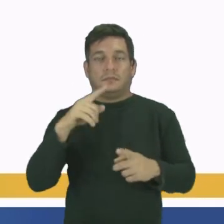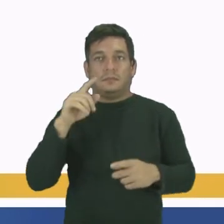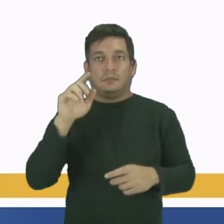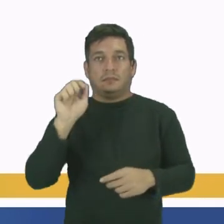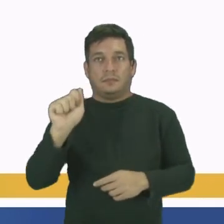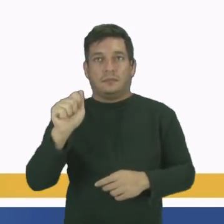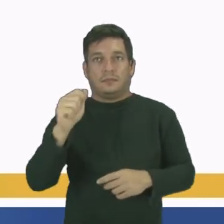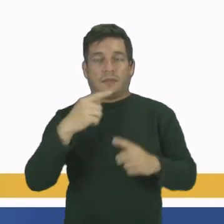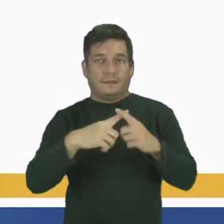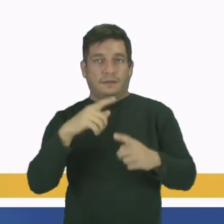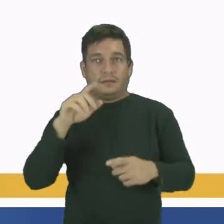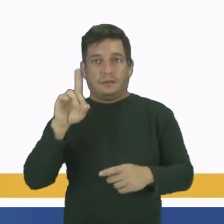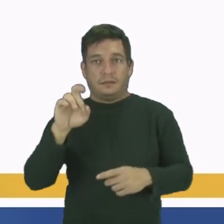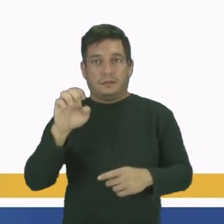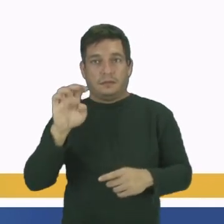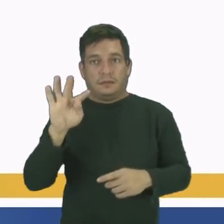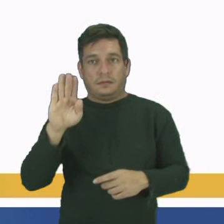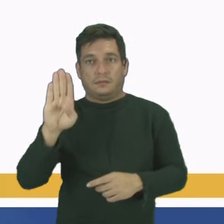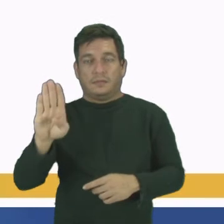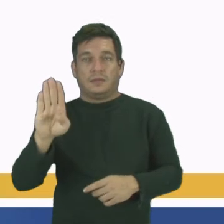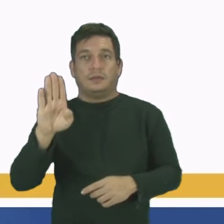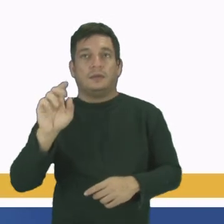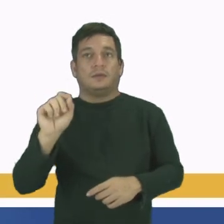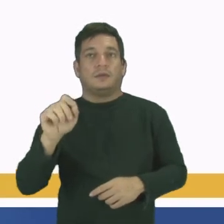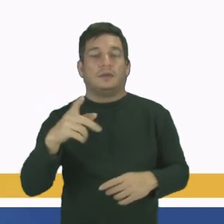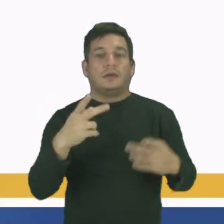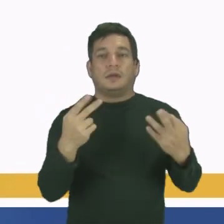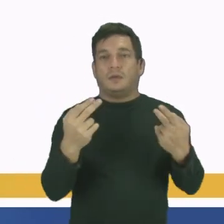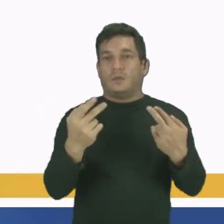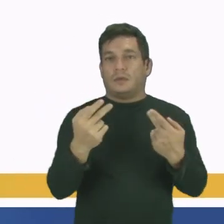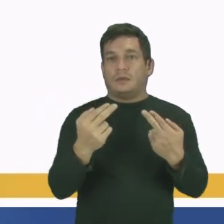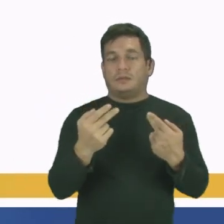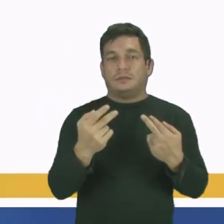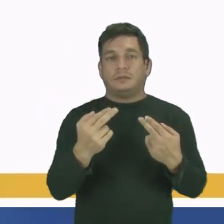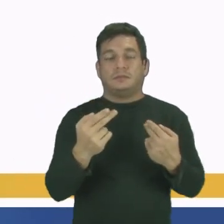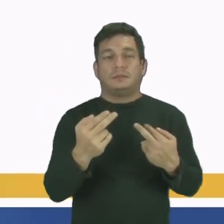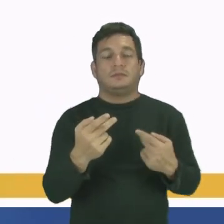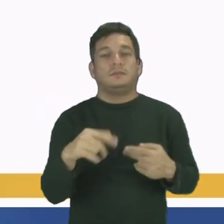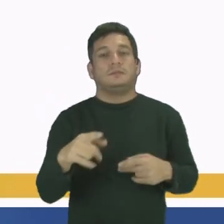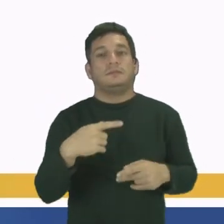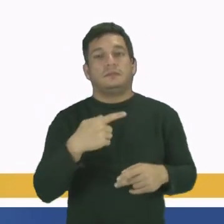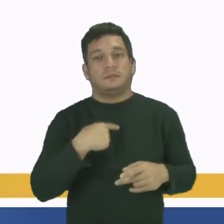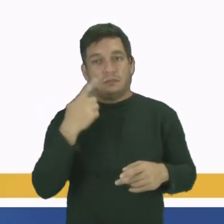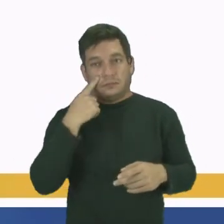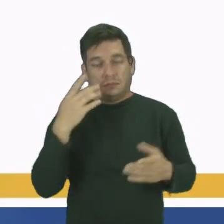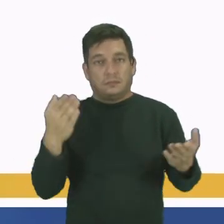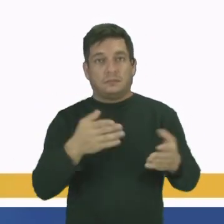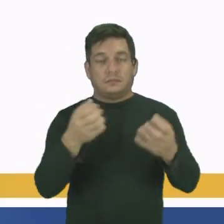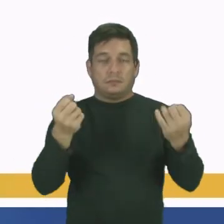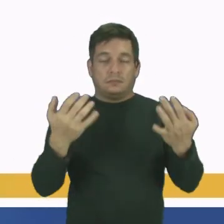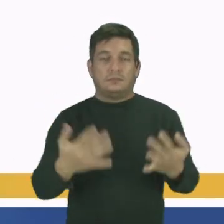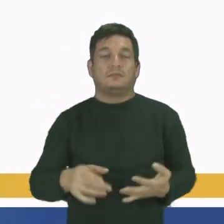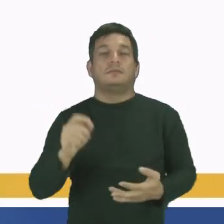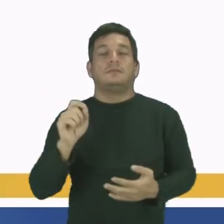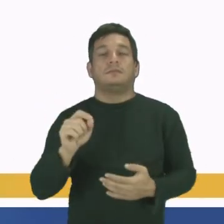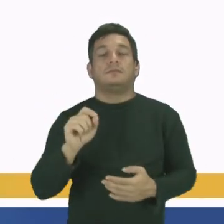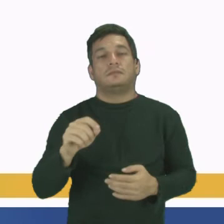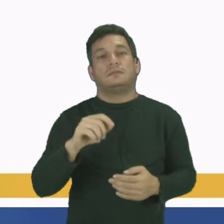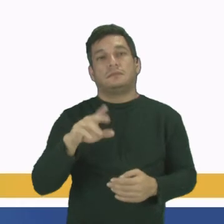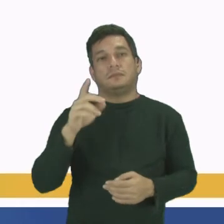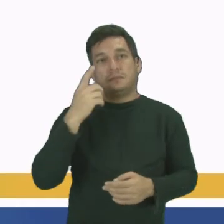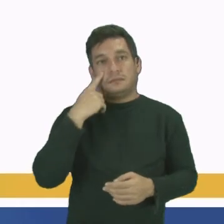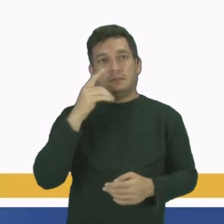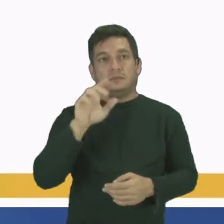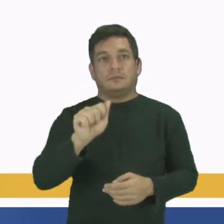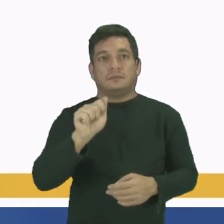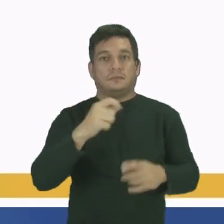vezes o determinante da matriz B, elas são iguais. Então, nós teremos agora que definir o determinante